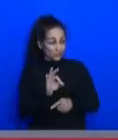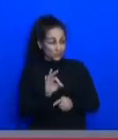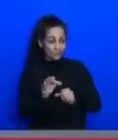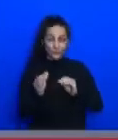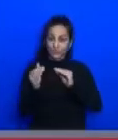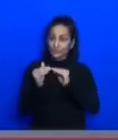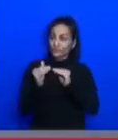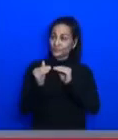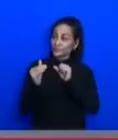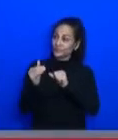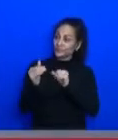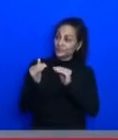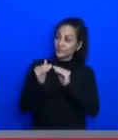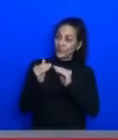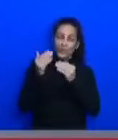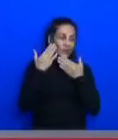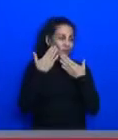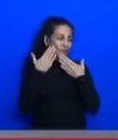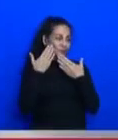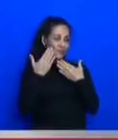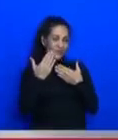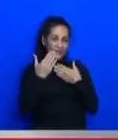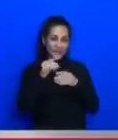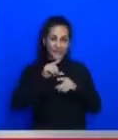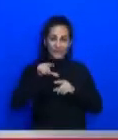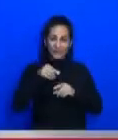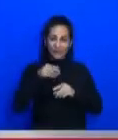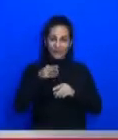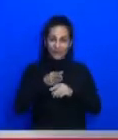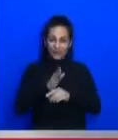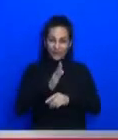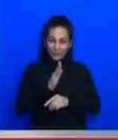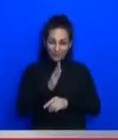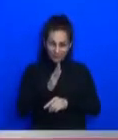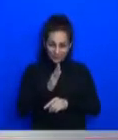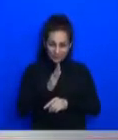Sim, confirmo. Sim, confirmo. Obrigado. Sorteio validado.